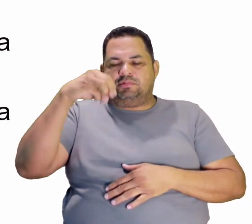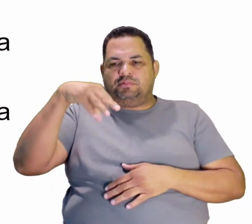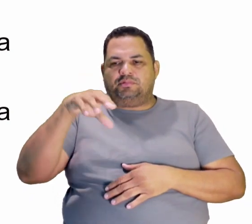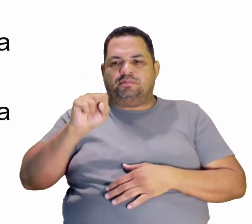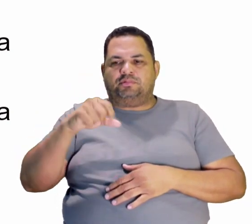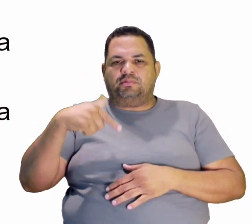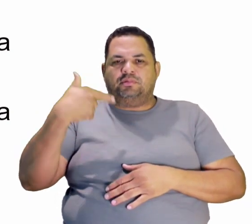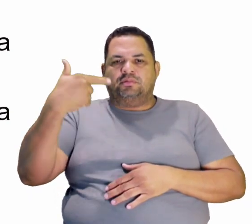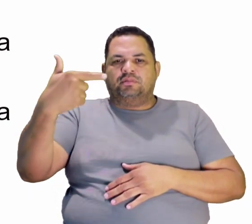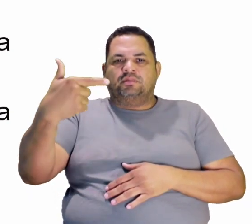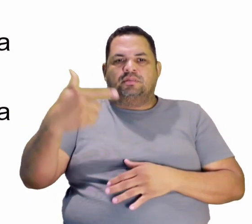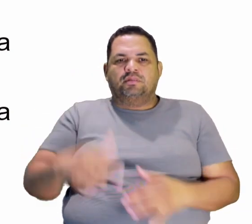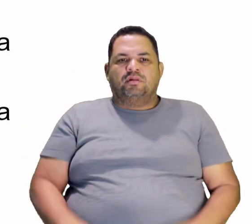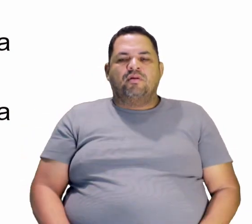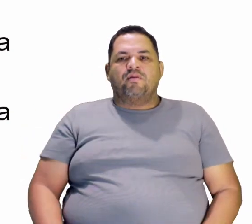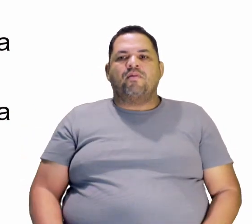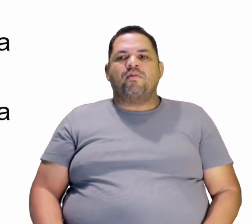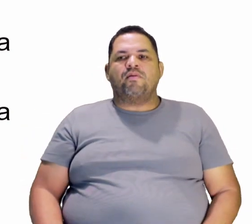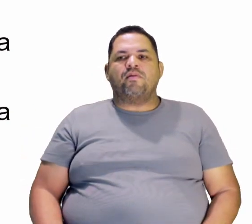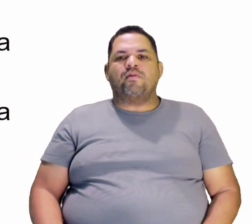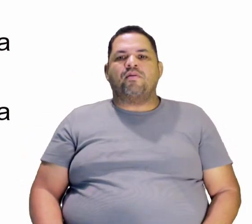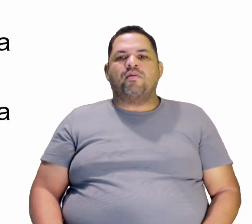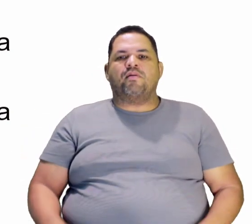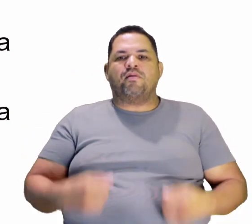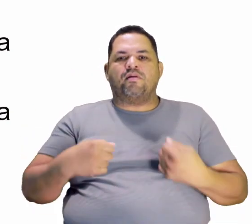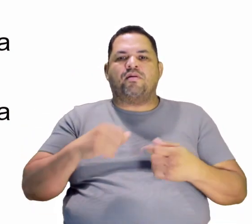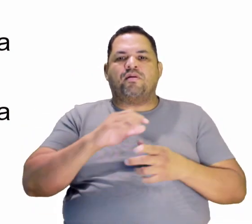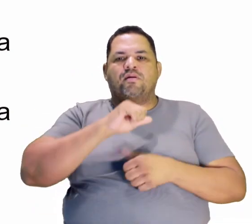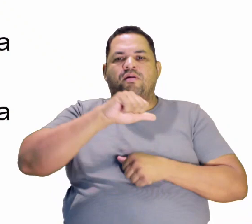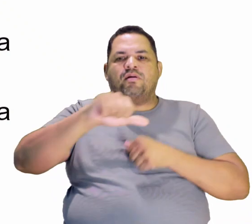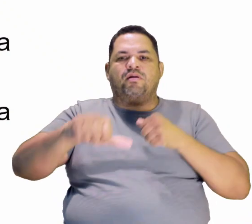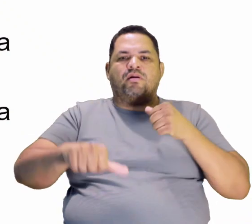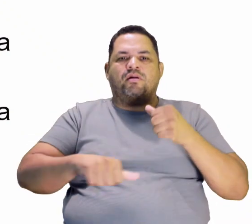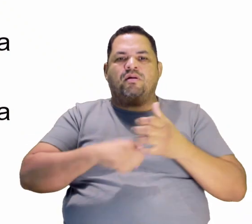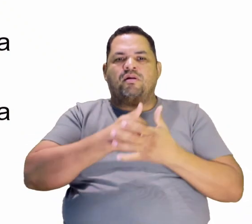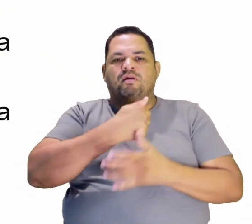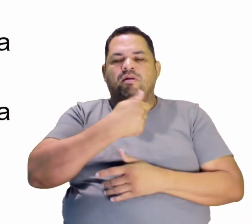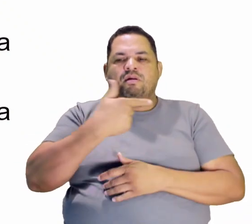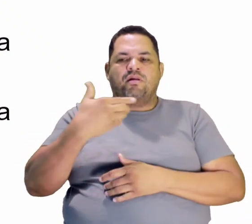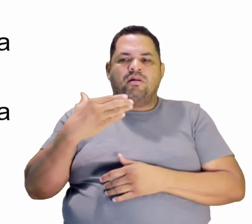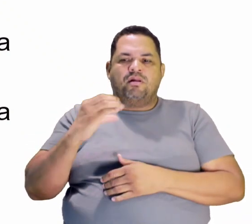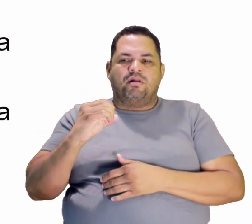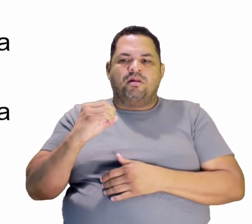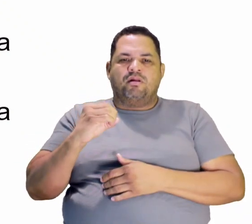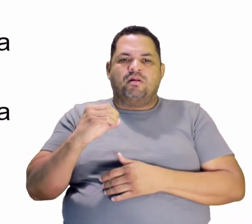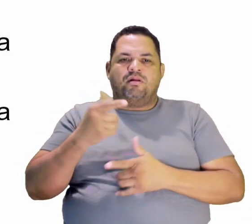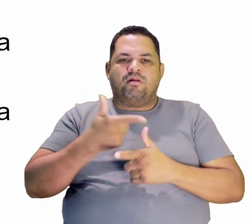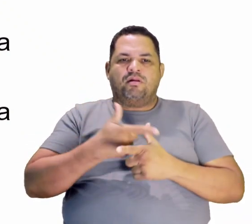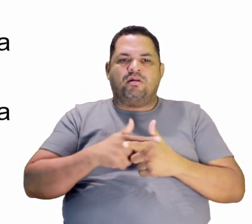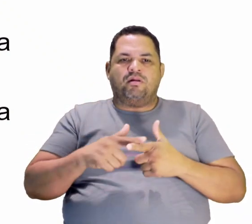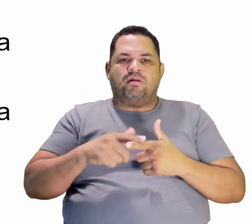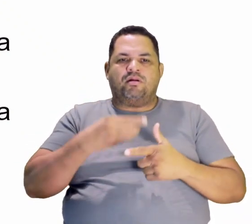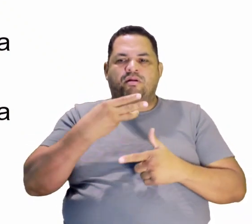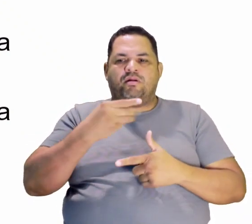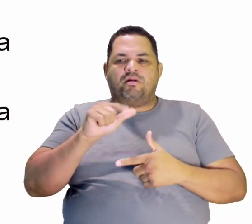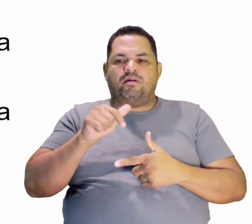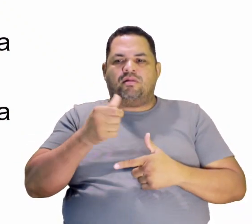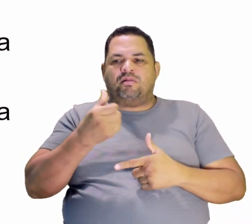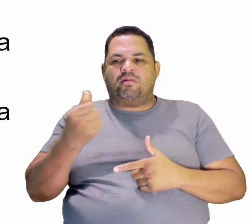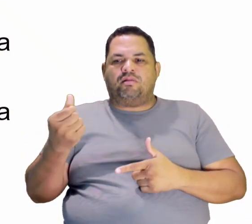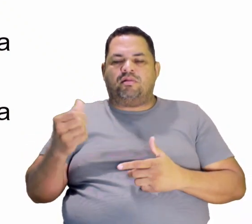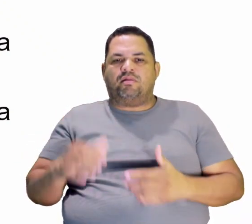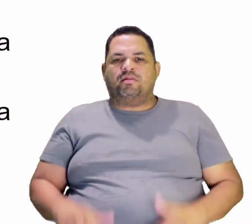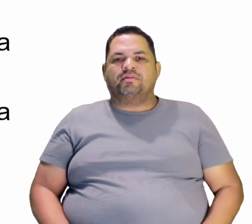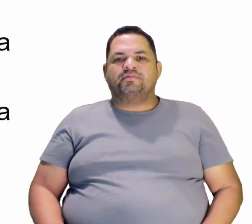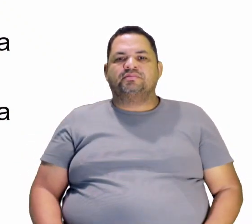aqui matematicamente não pode, tem que transformar. Dá 10, né? Sabe que é só dividir por 3,6? E o número